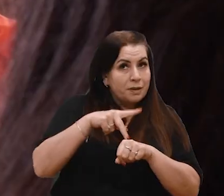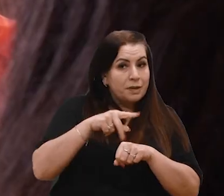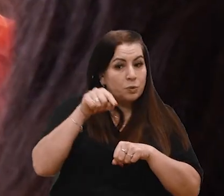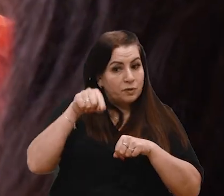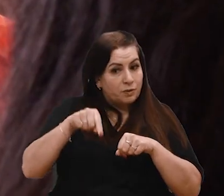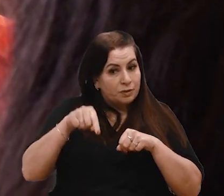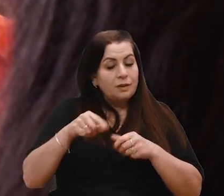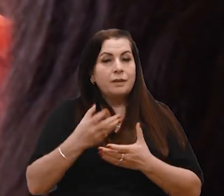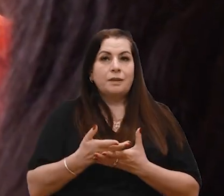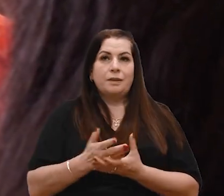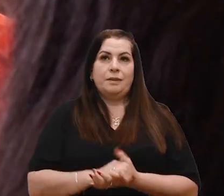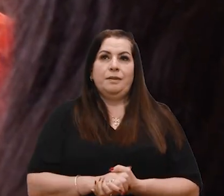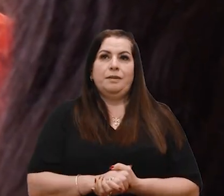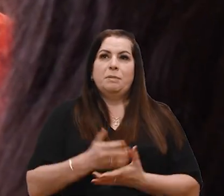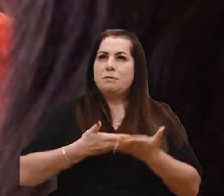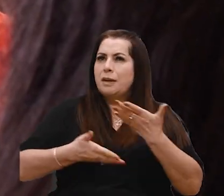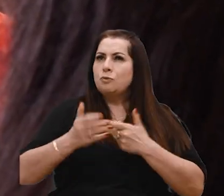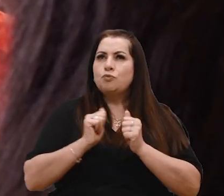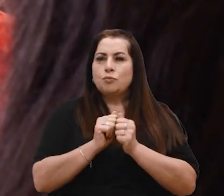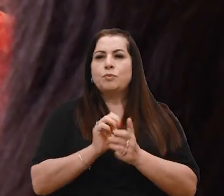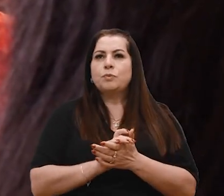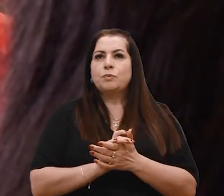que vêm de fora, os que são daqui.